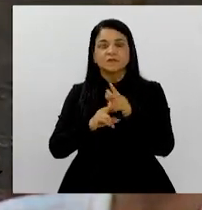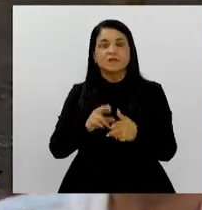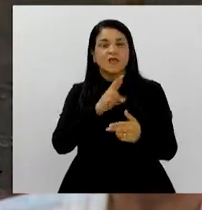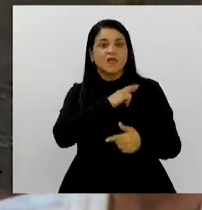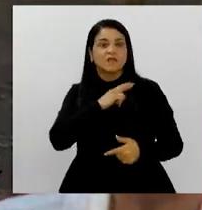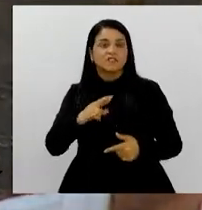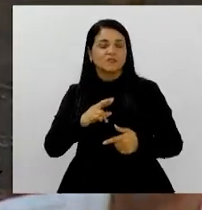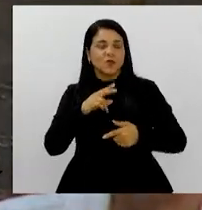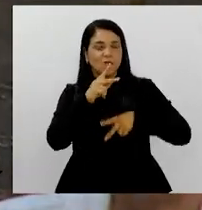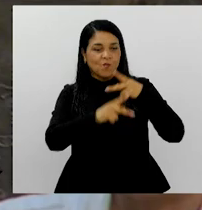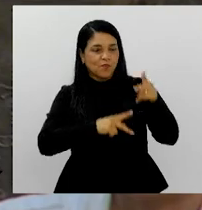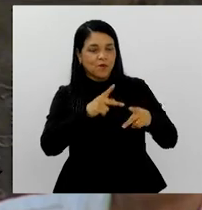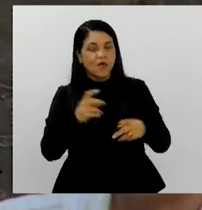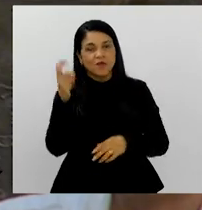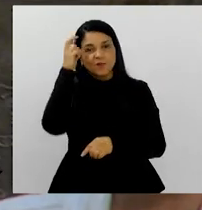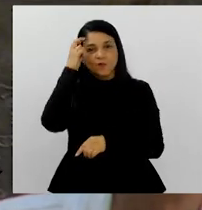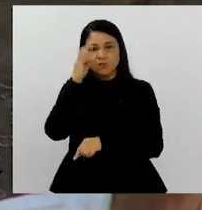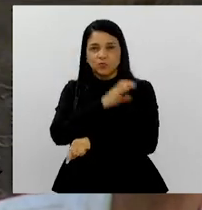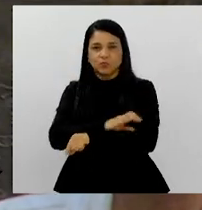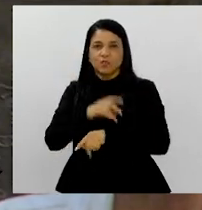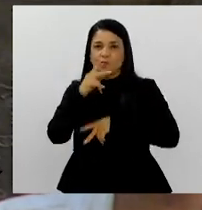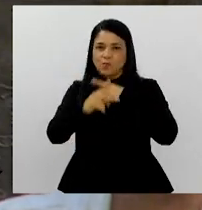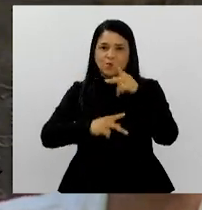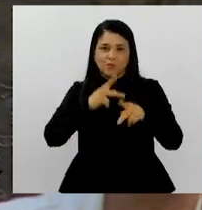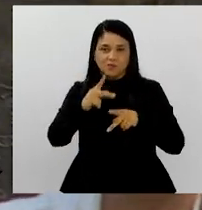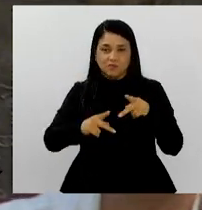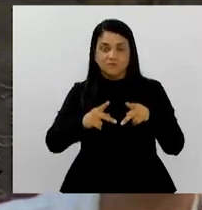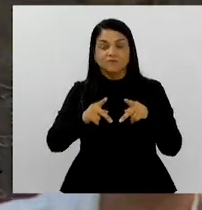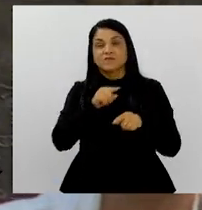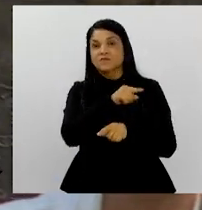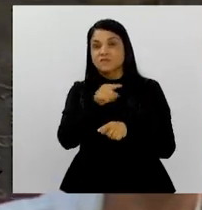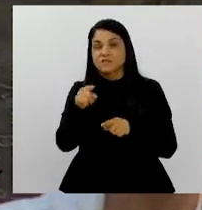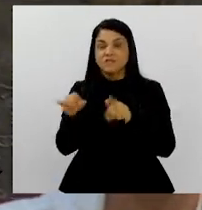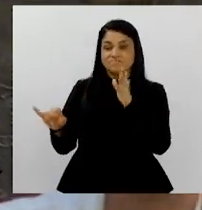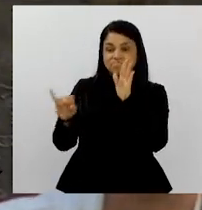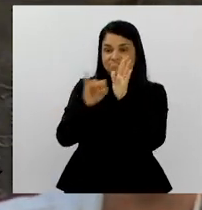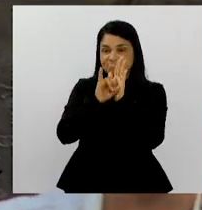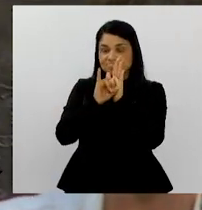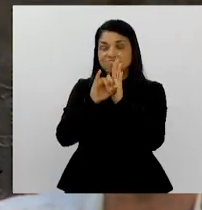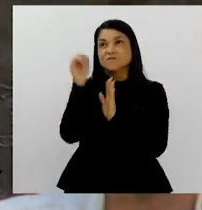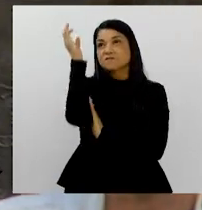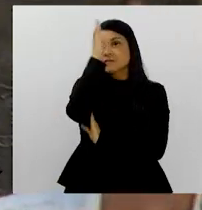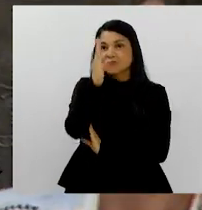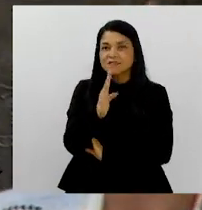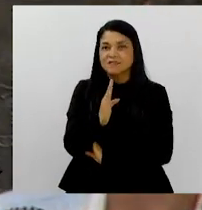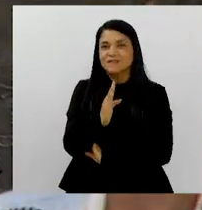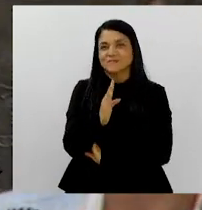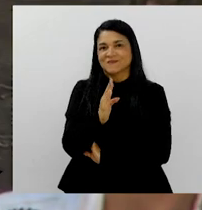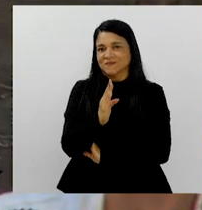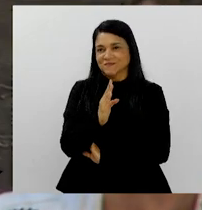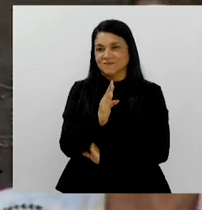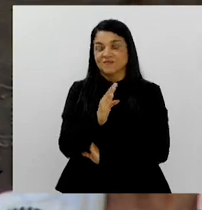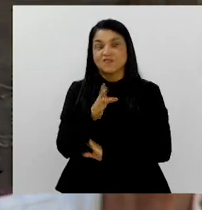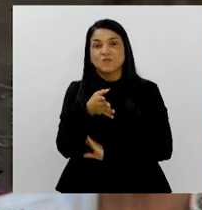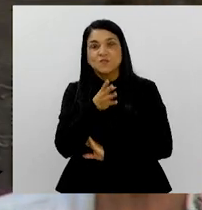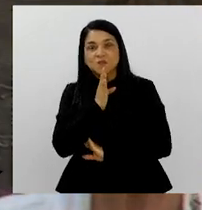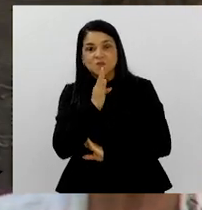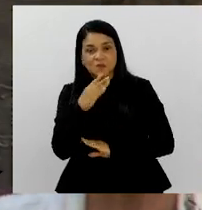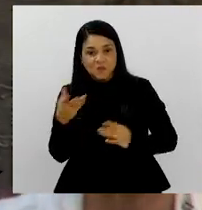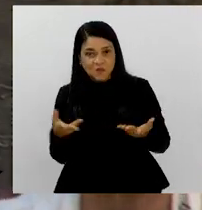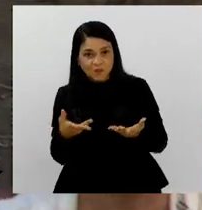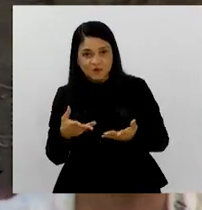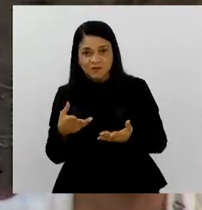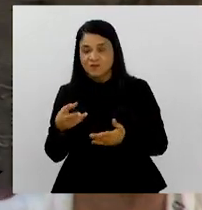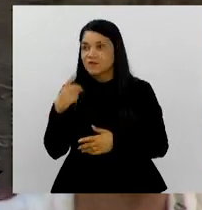cultura popular. Então vocês constroem a identidade nacional. Isso que está sendo reconhecido hoje, Verônica,